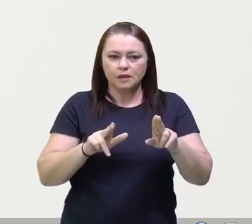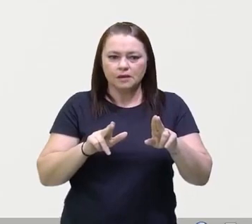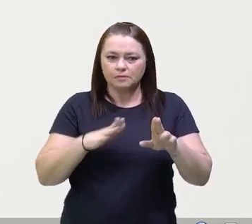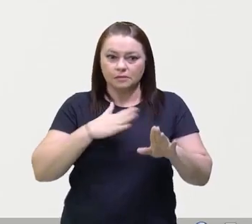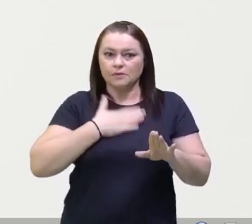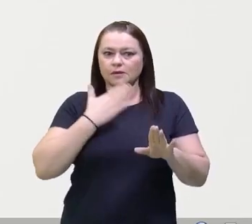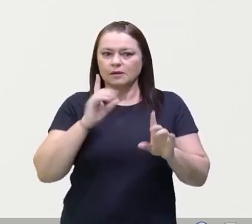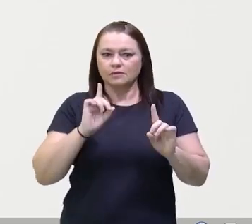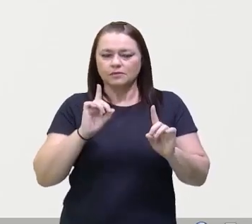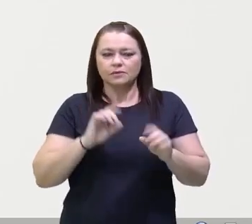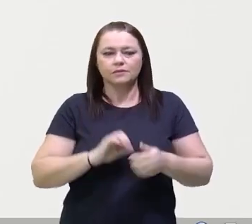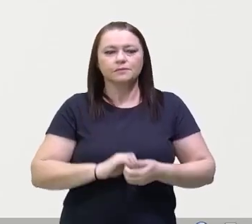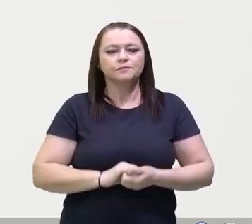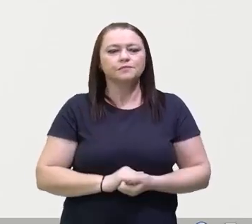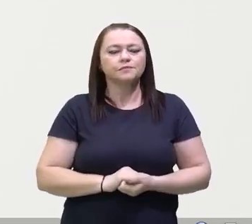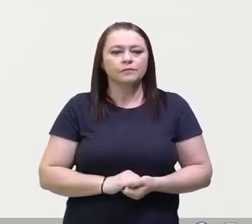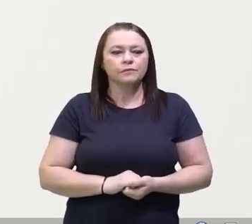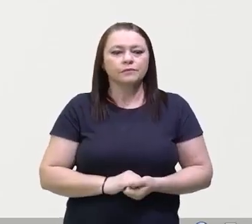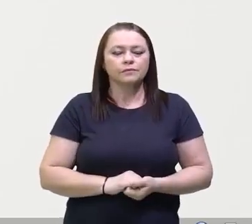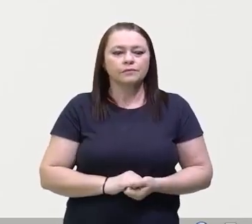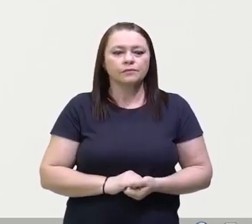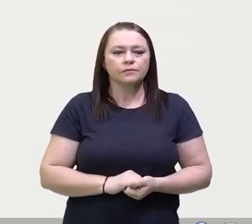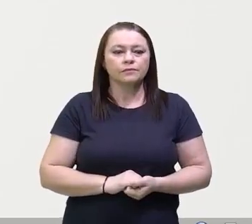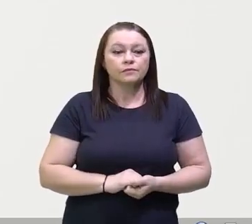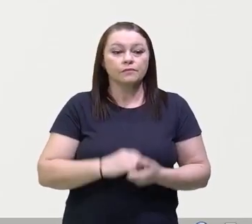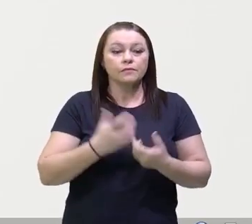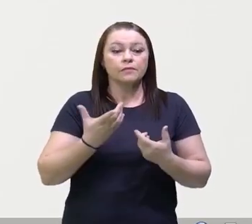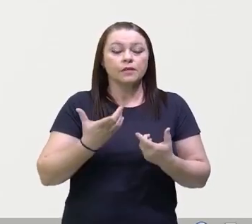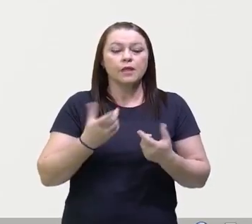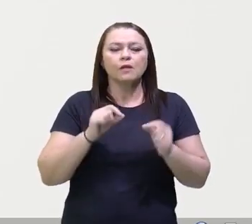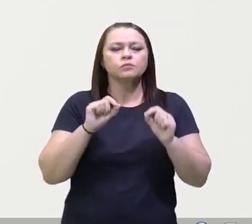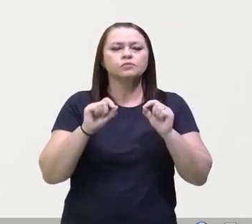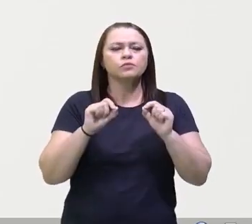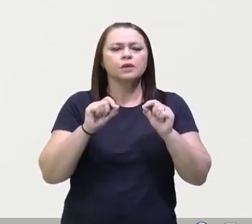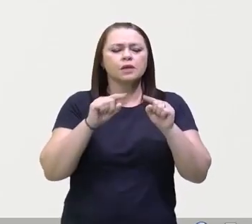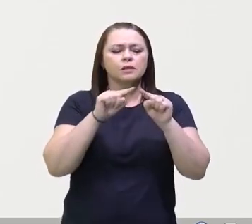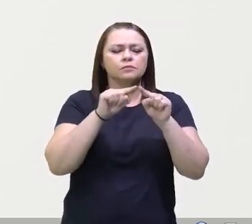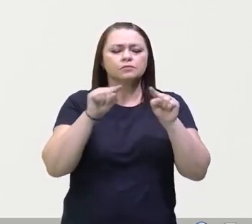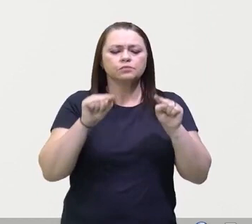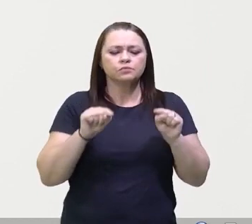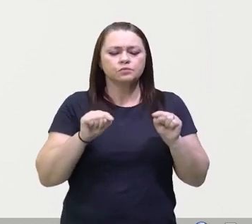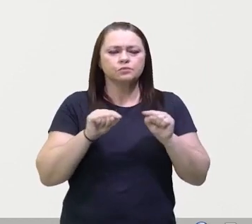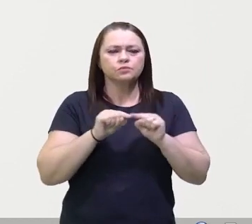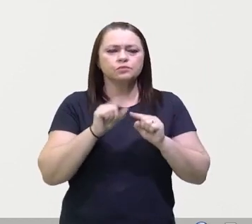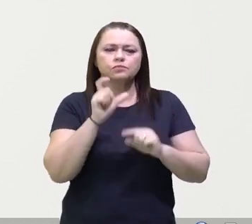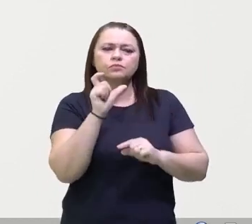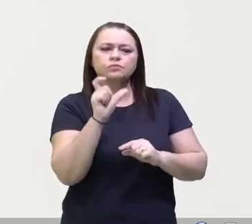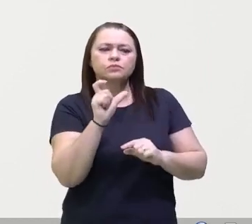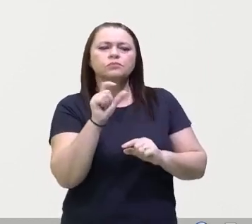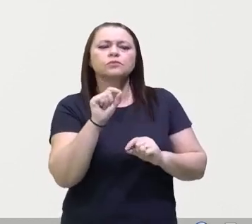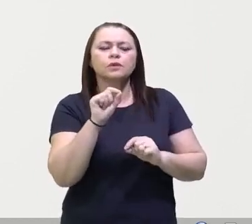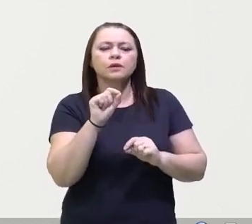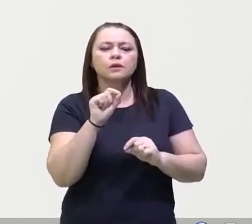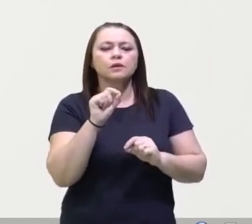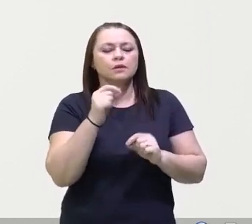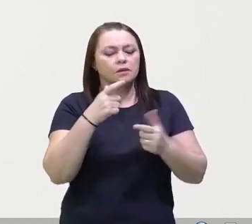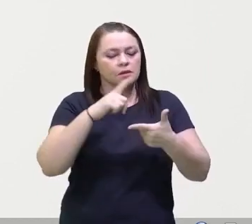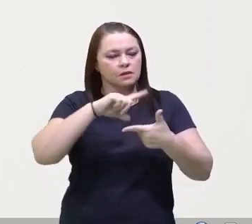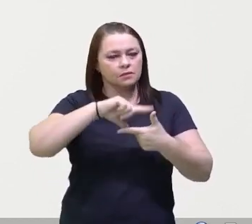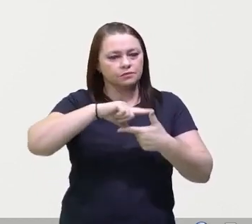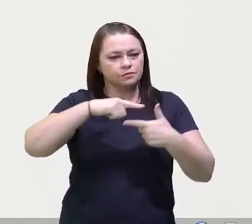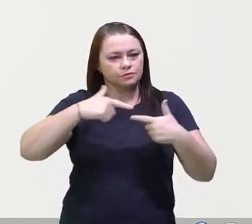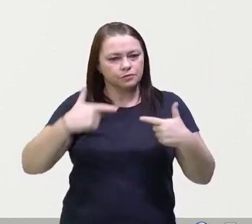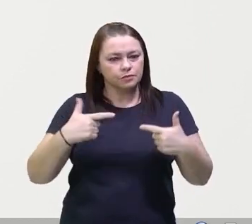espante. Bom, vamos lá então. Quadriláteros. O que são quadriláteros? São figuras geométricas com 4